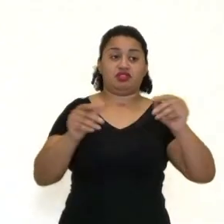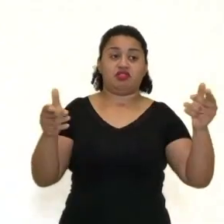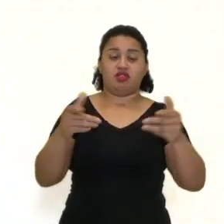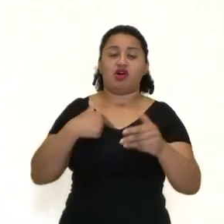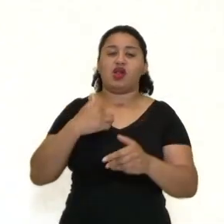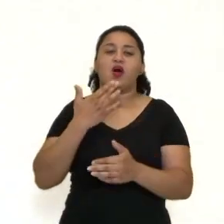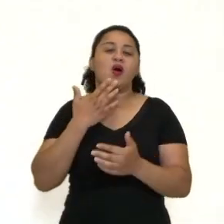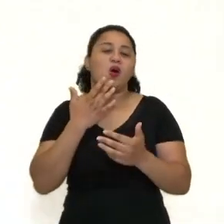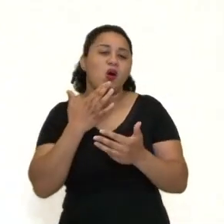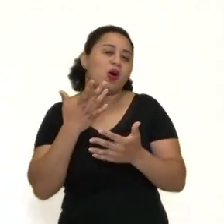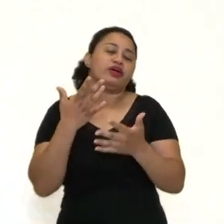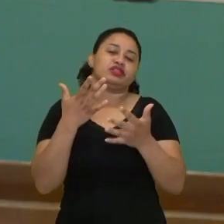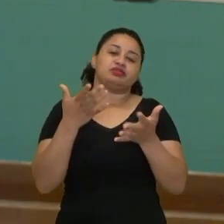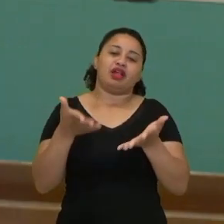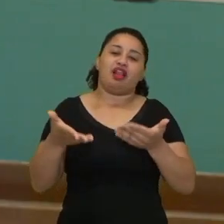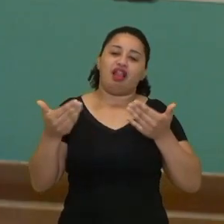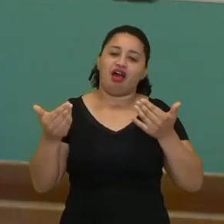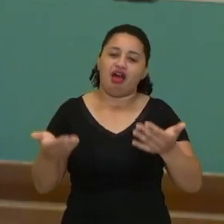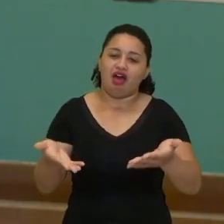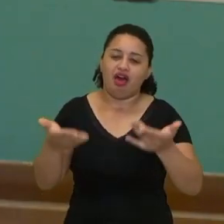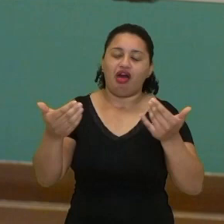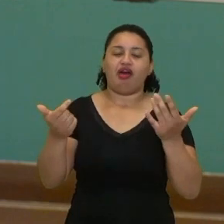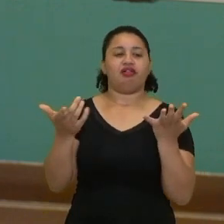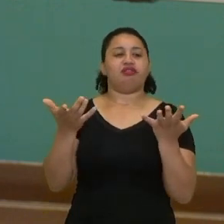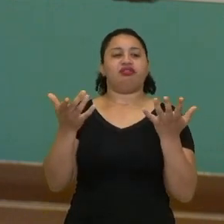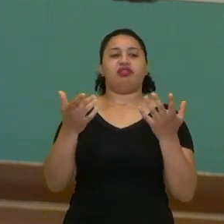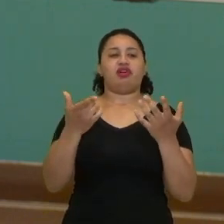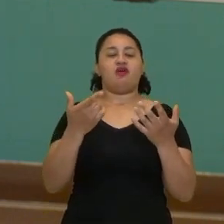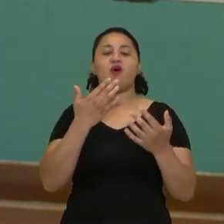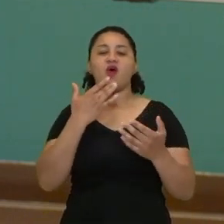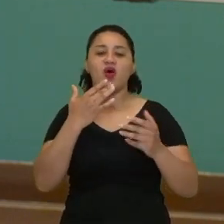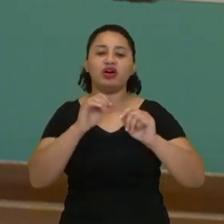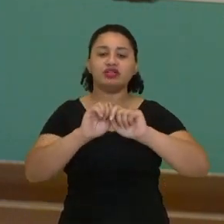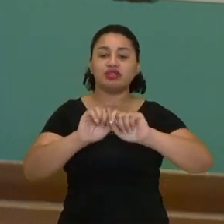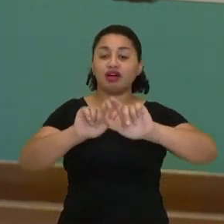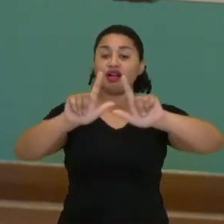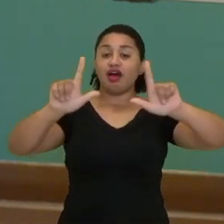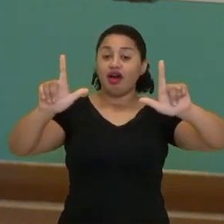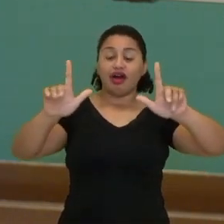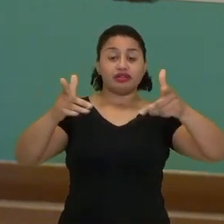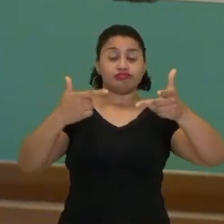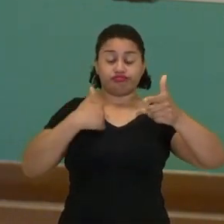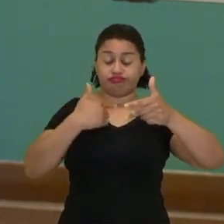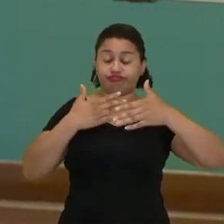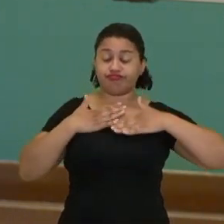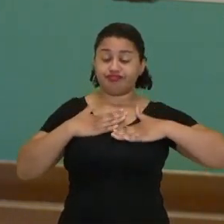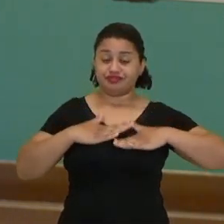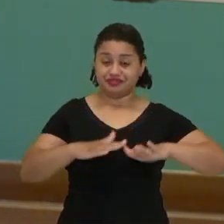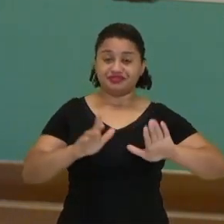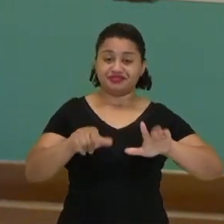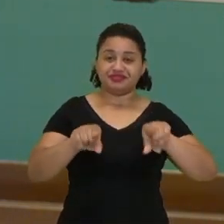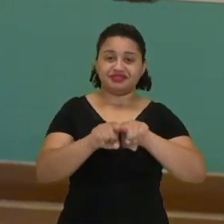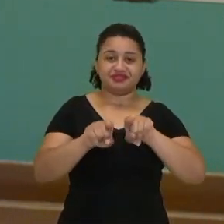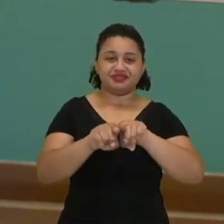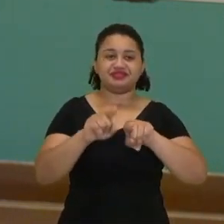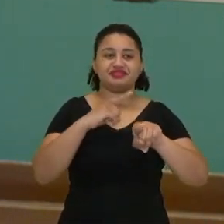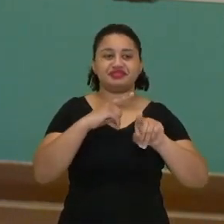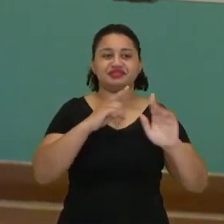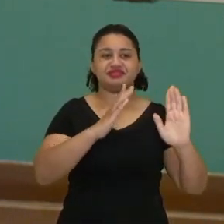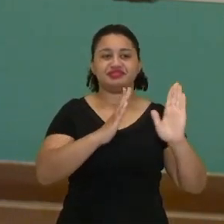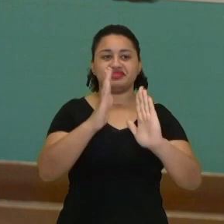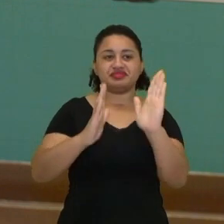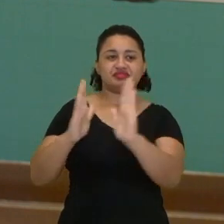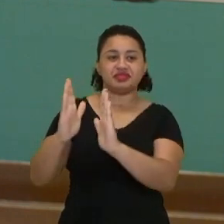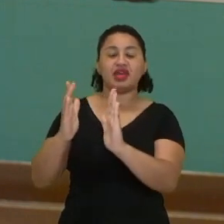de cor bem mais suave, você tem cores muito mais claras, mais tranquilas, né? E você tem alguns espaços de